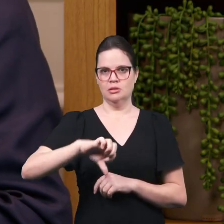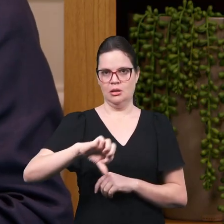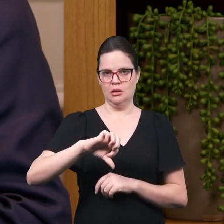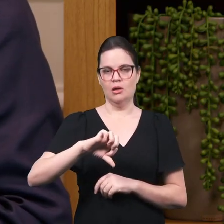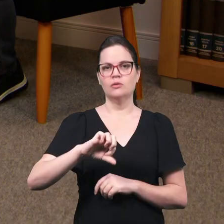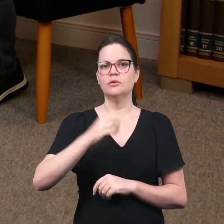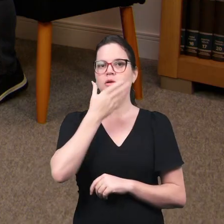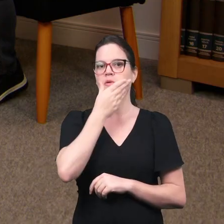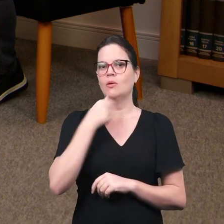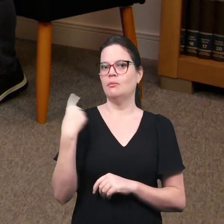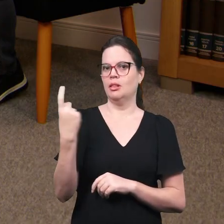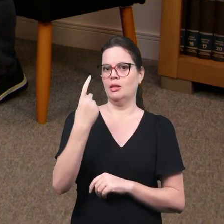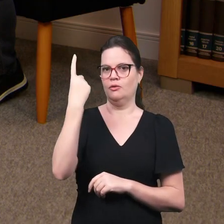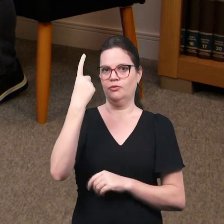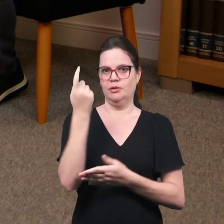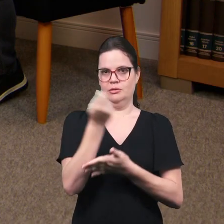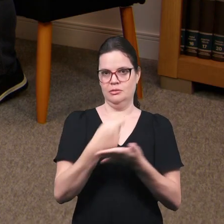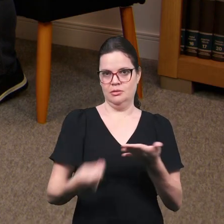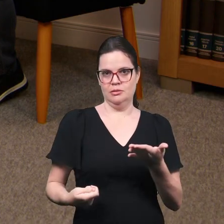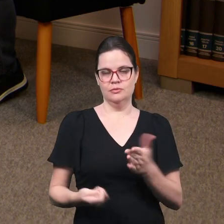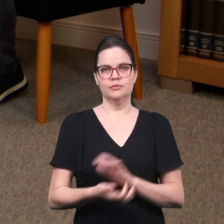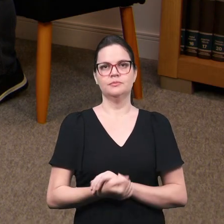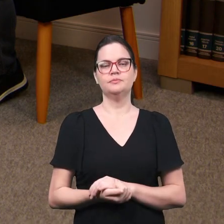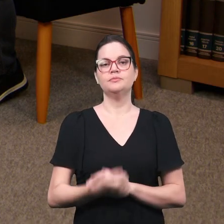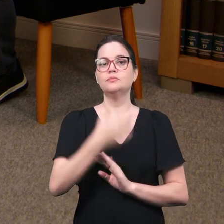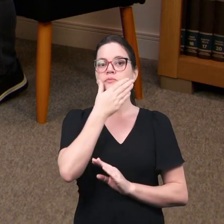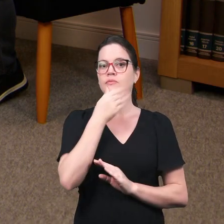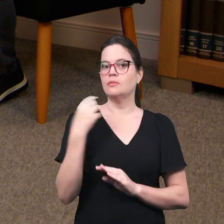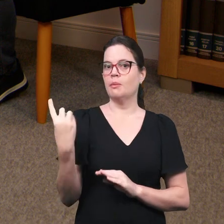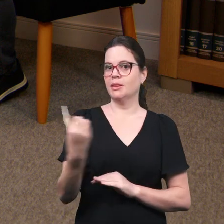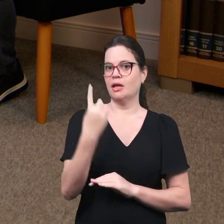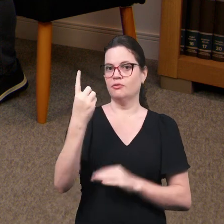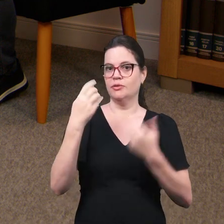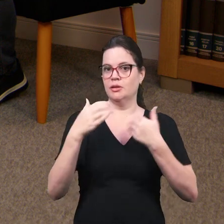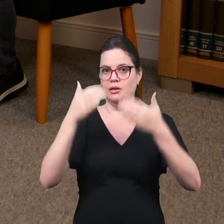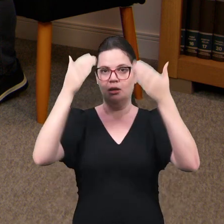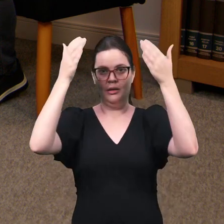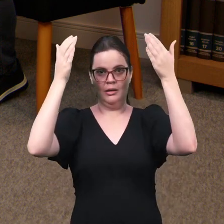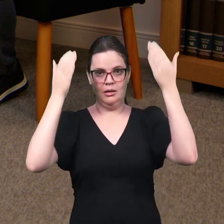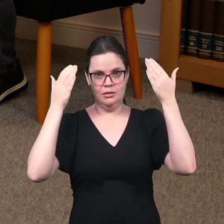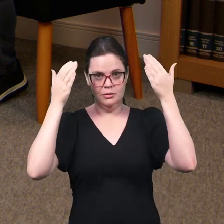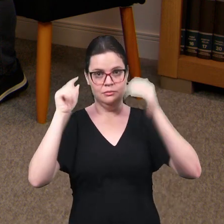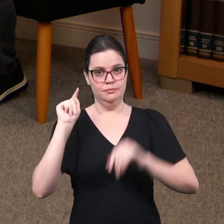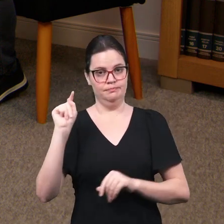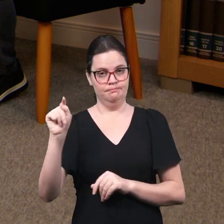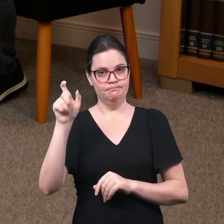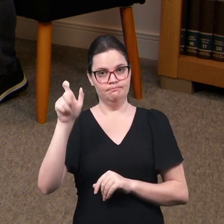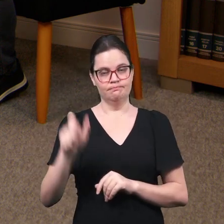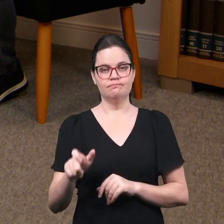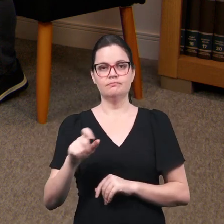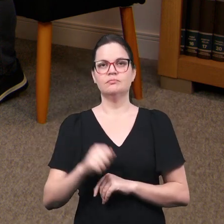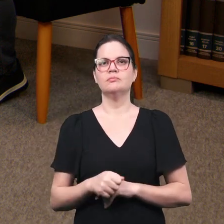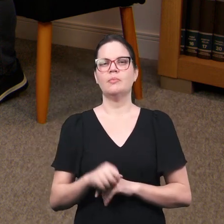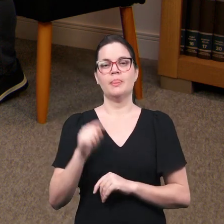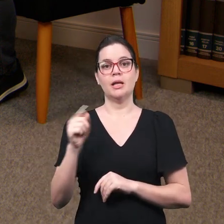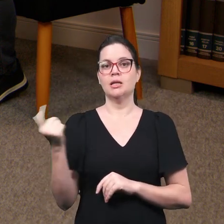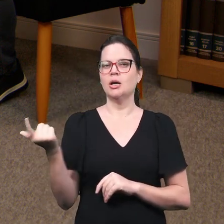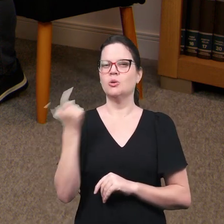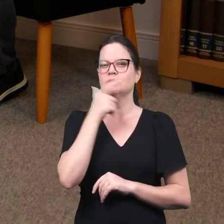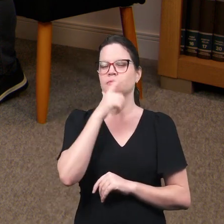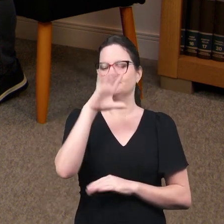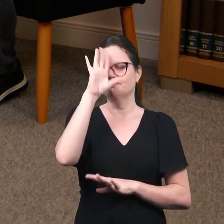139 do rei Davi. O rei Davi, queridos, ele conseguiu